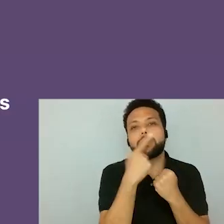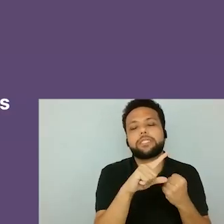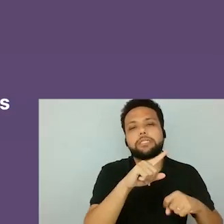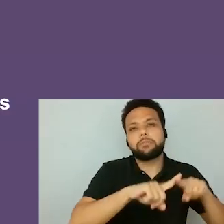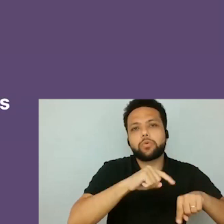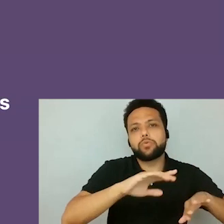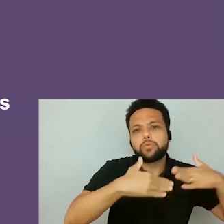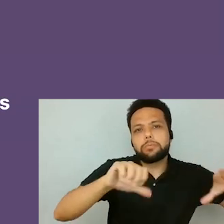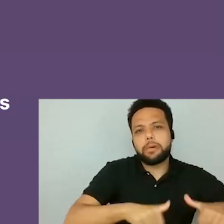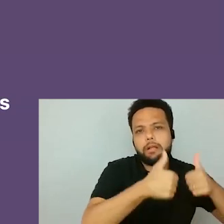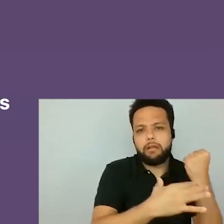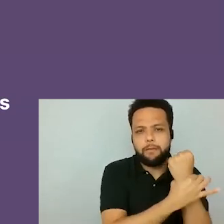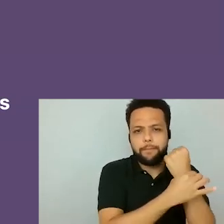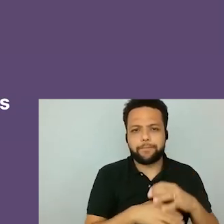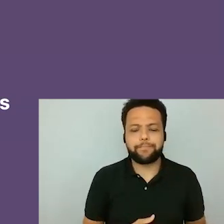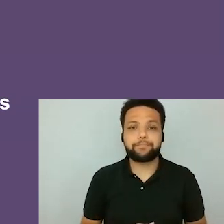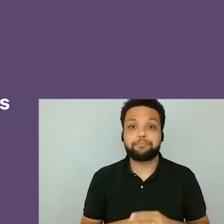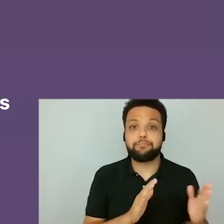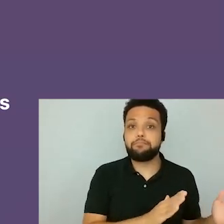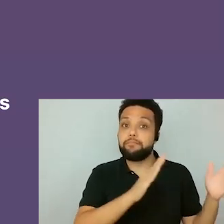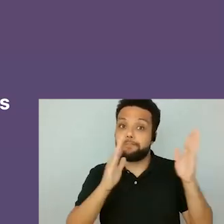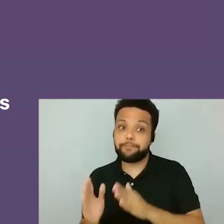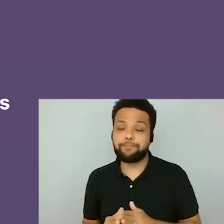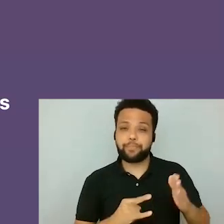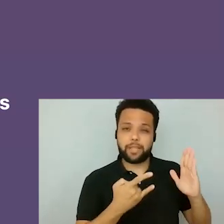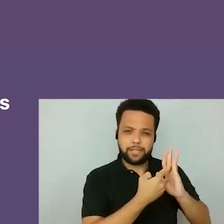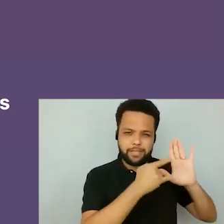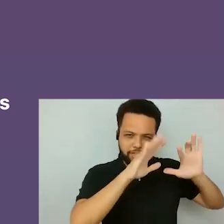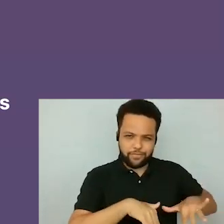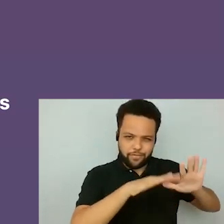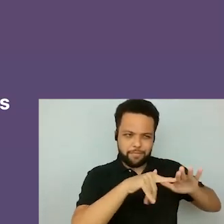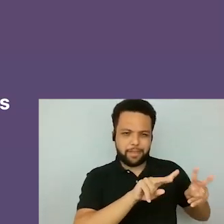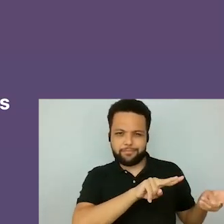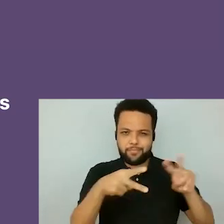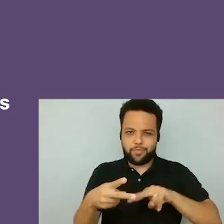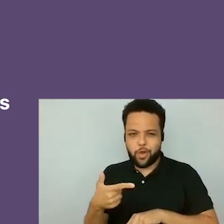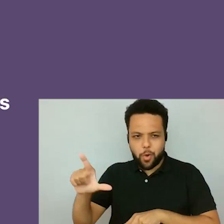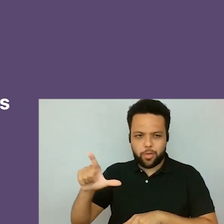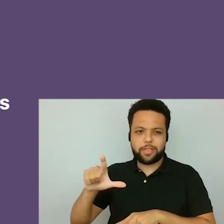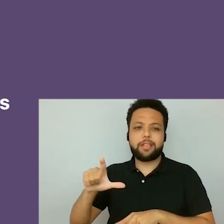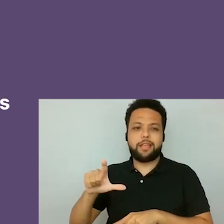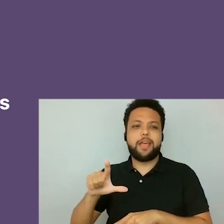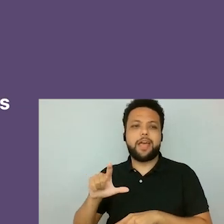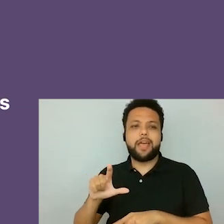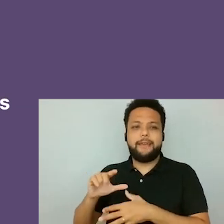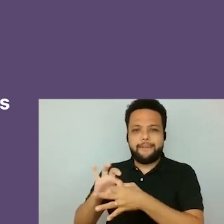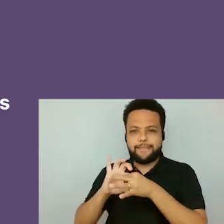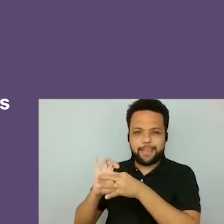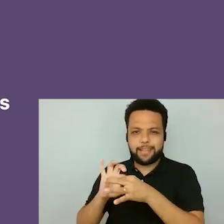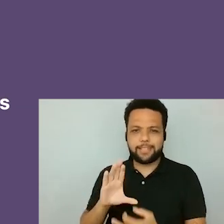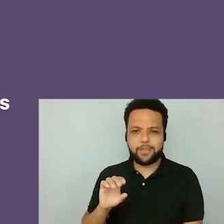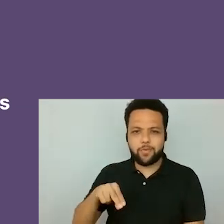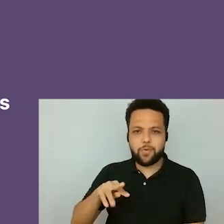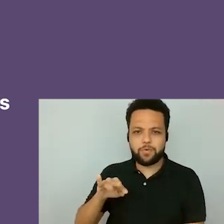Bom, saindo da caixinha de desenvolvimento e indo para a caixinha de integração contínua, podemos tomar ações